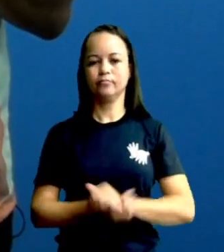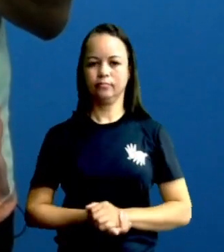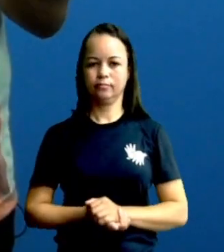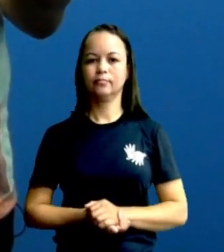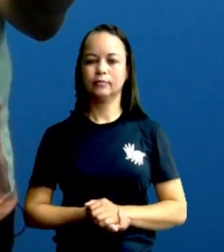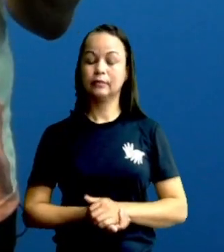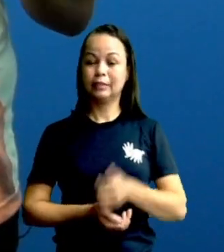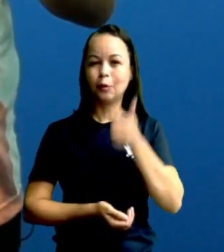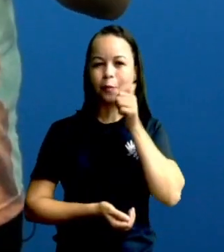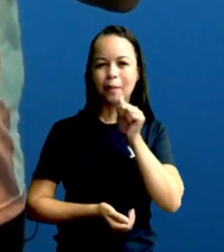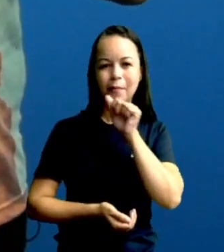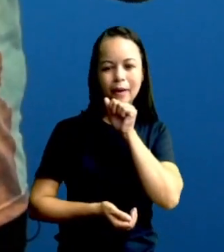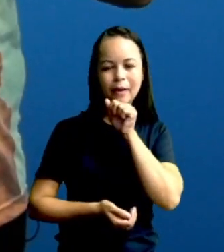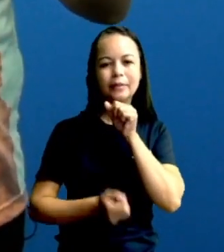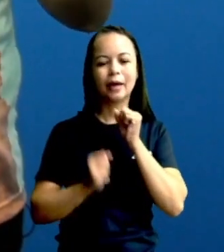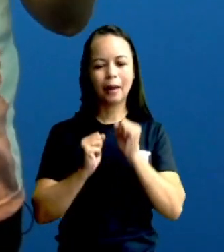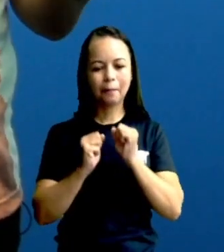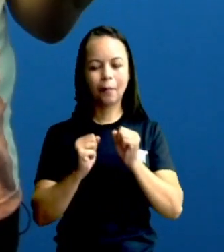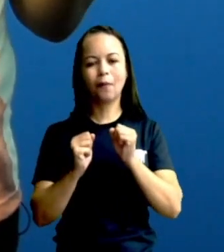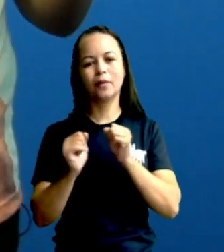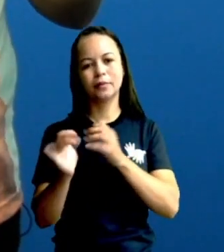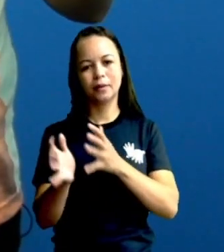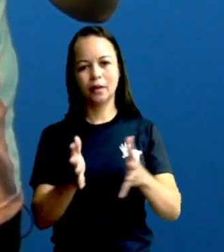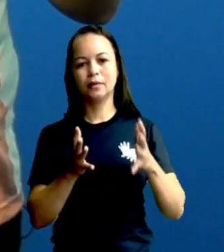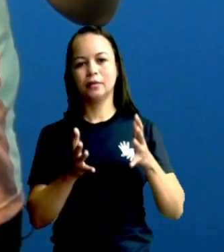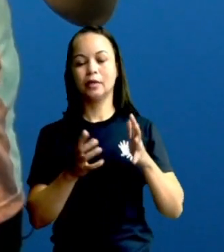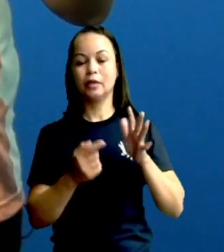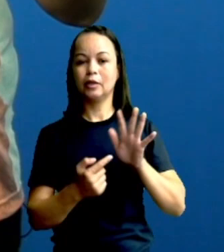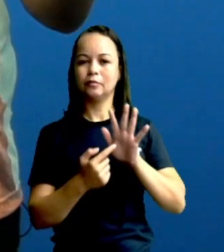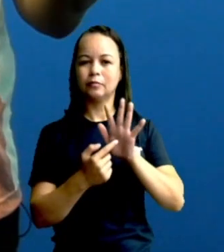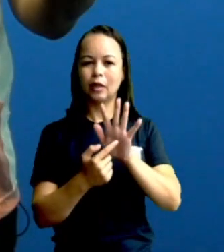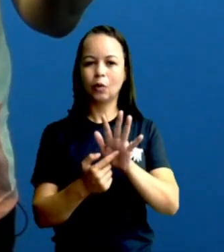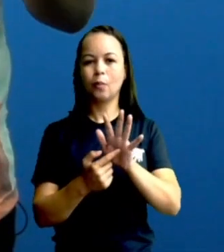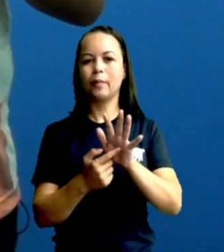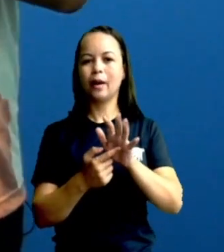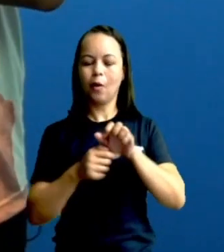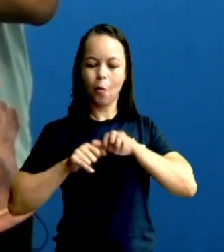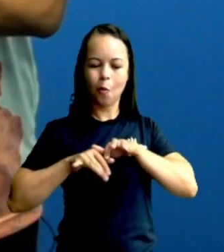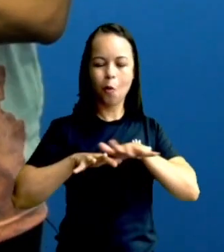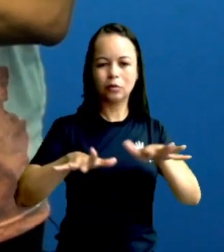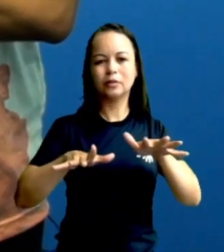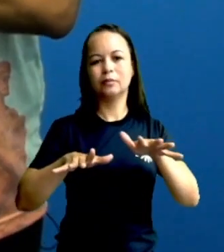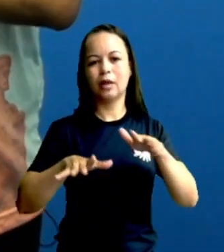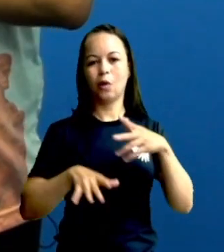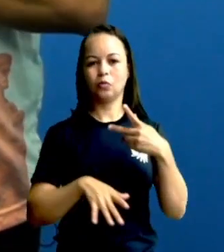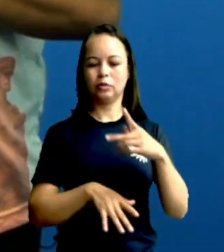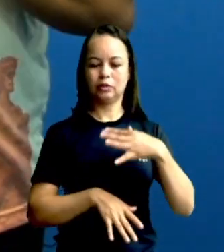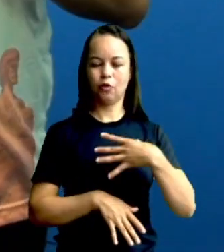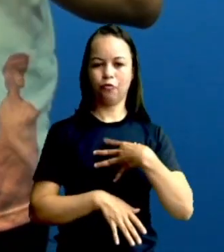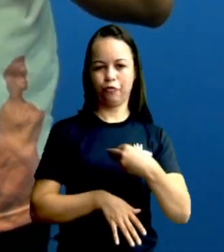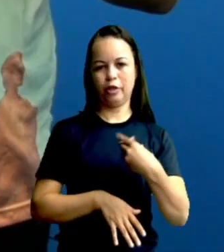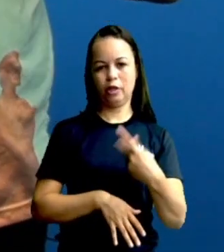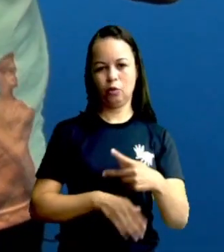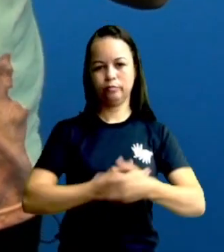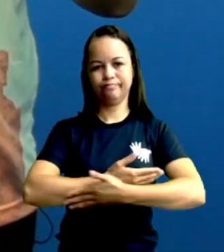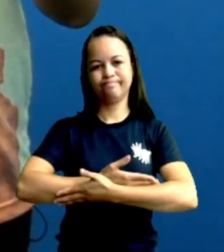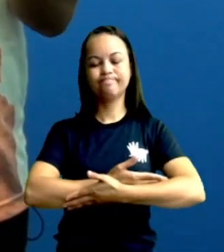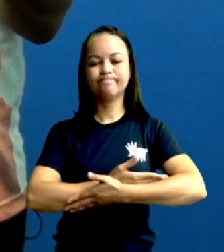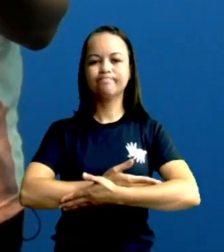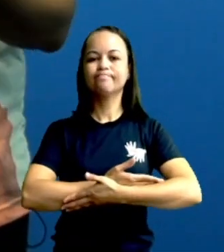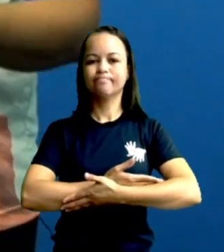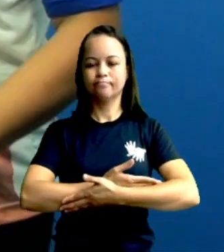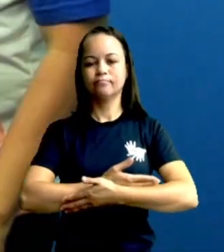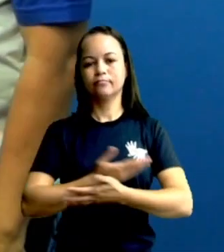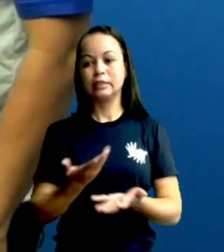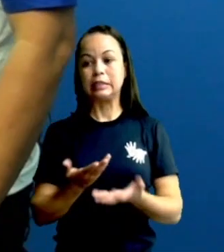grande atravessadora para justamente contaminar o seu futuro bebezinho. Ou seja, contaminar